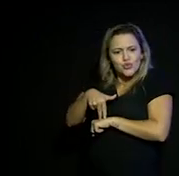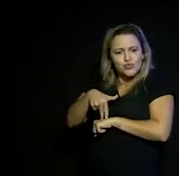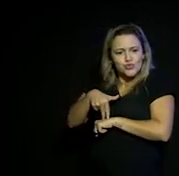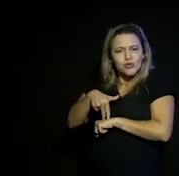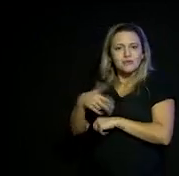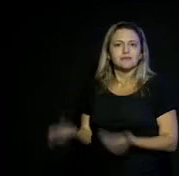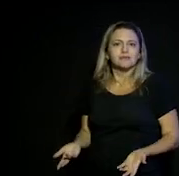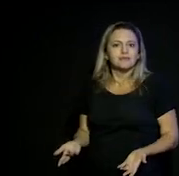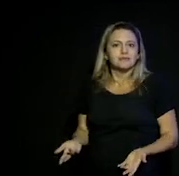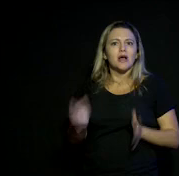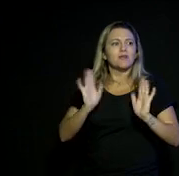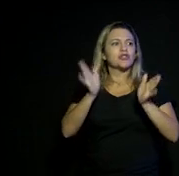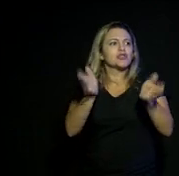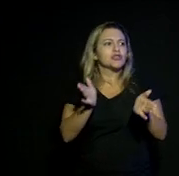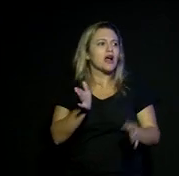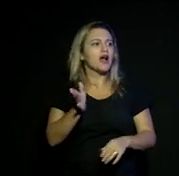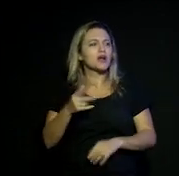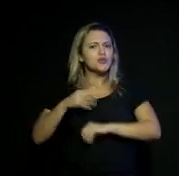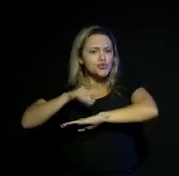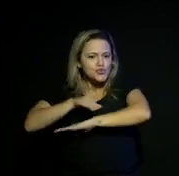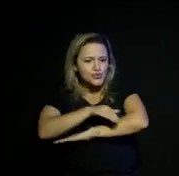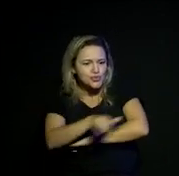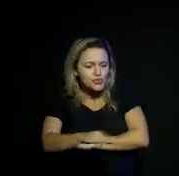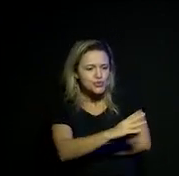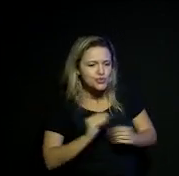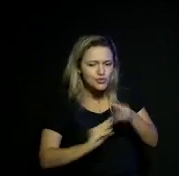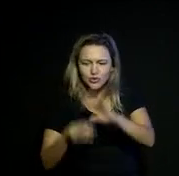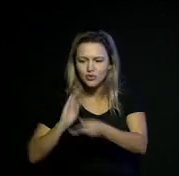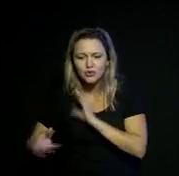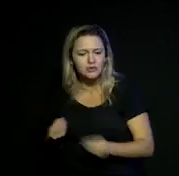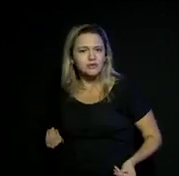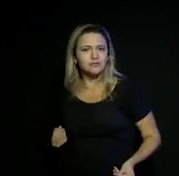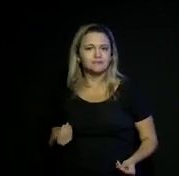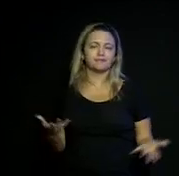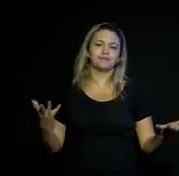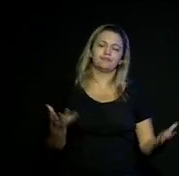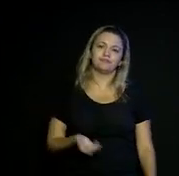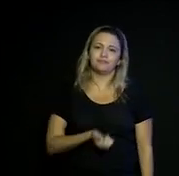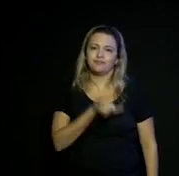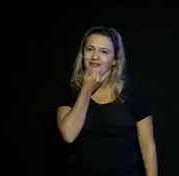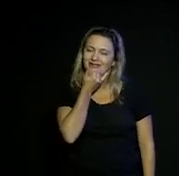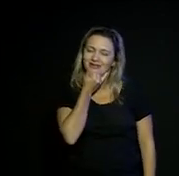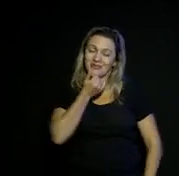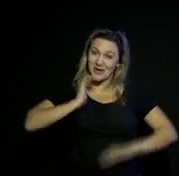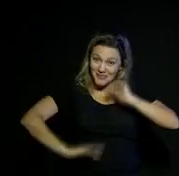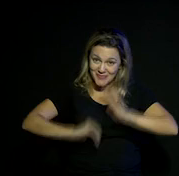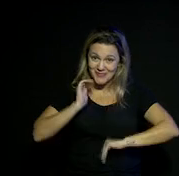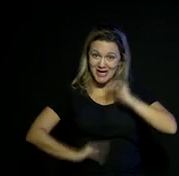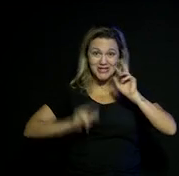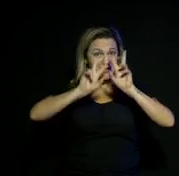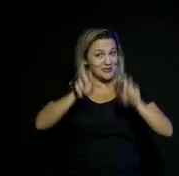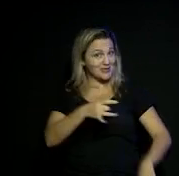qualquer grade ou mesa que tem aqui. Eu não sei nada sobre o medo. Na prática, eu não sei absolutamente